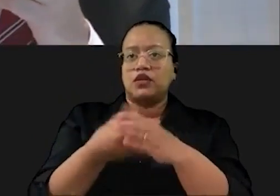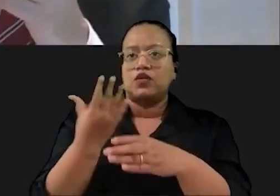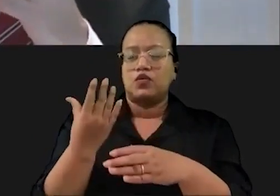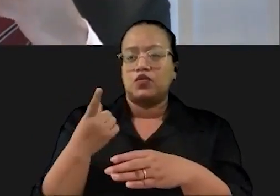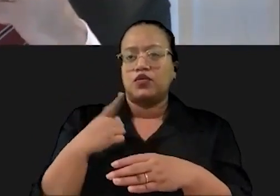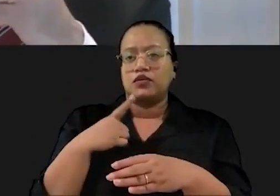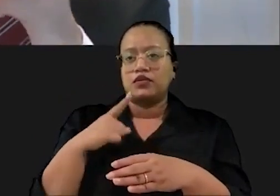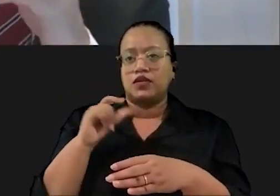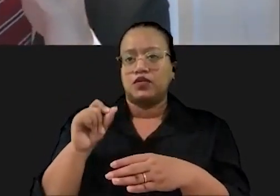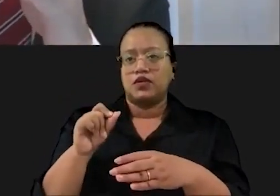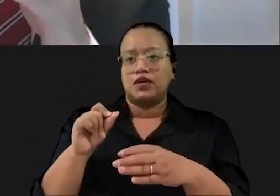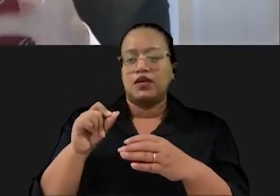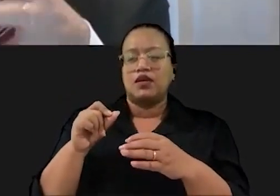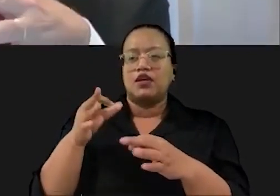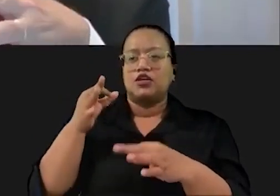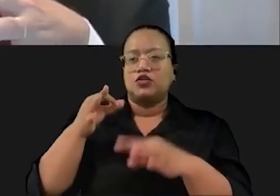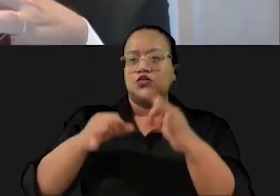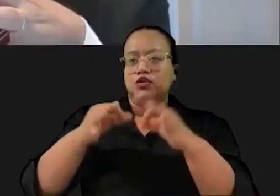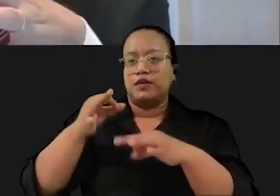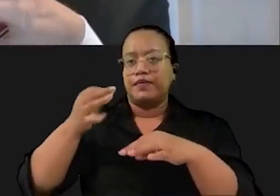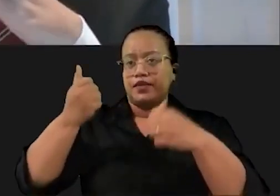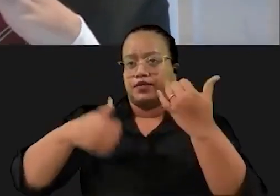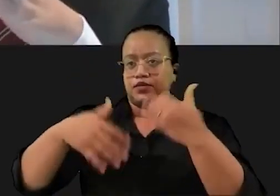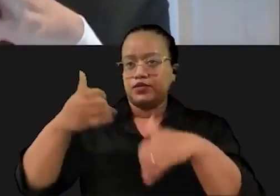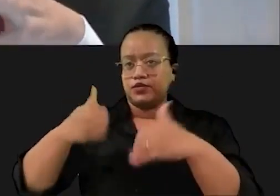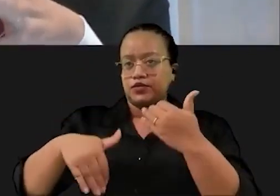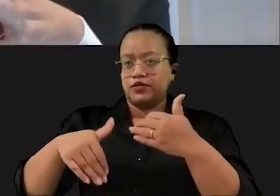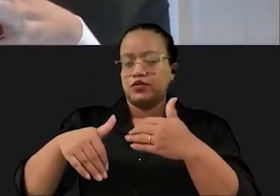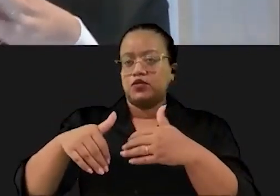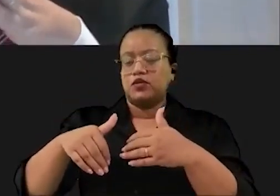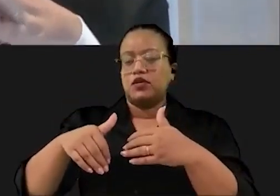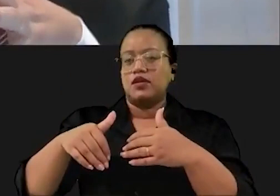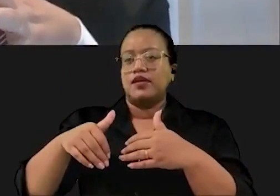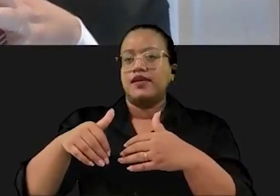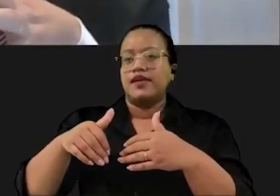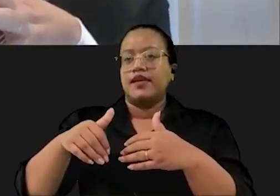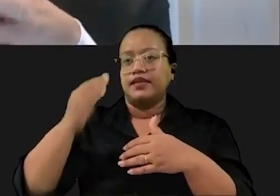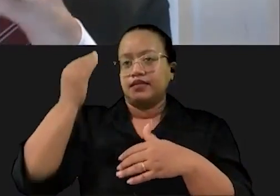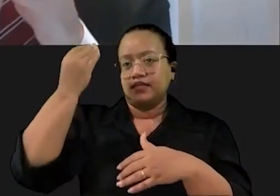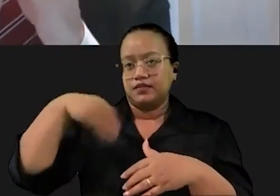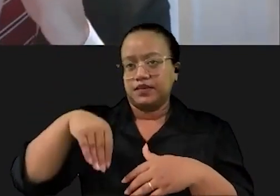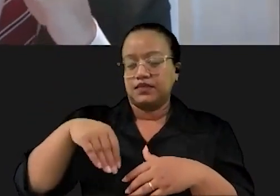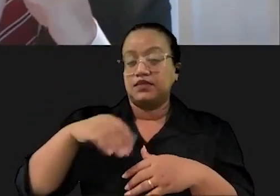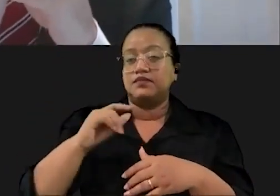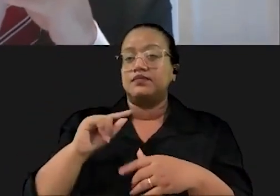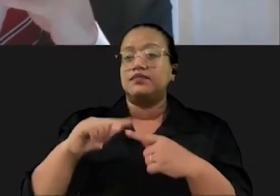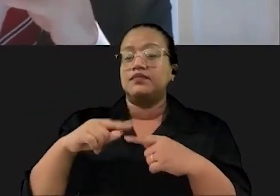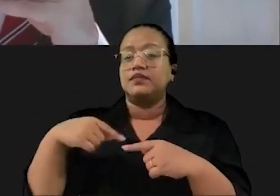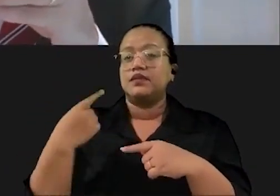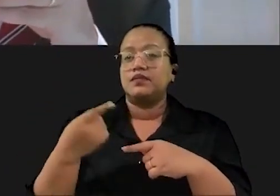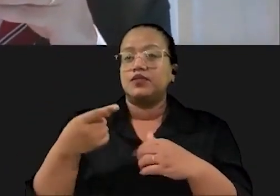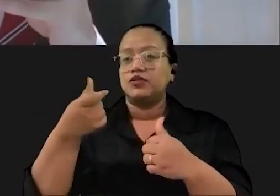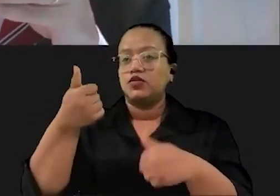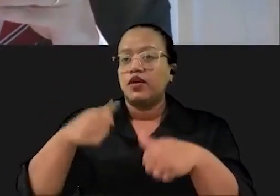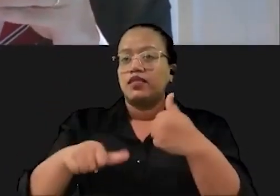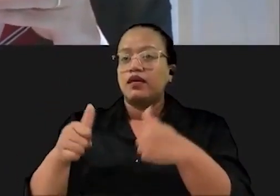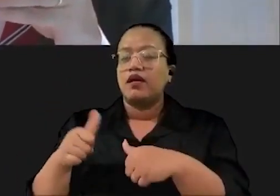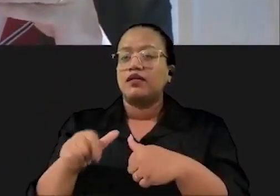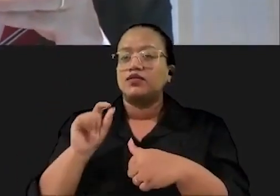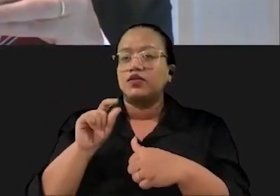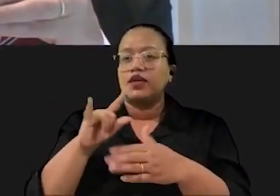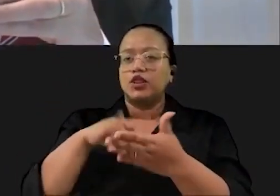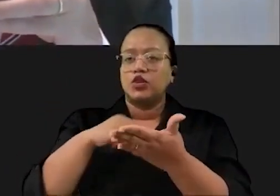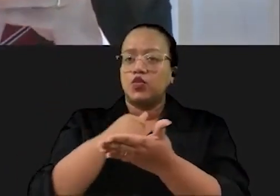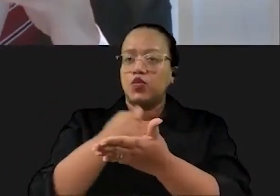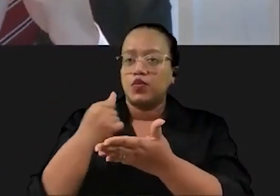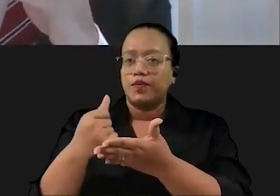e também era feita uma análise basicamente por documento, e a proposta era oferecida em momento precedente